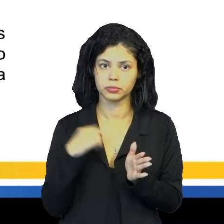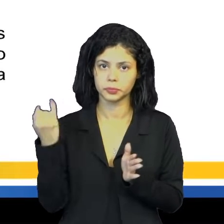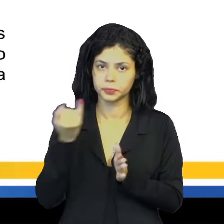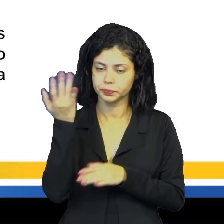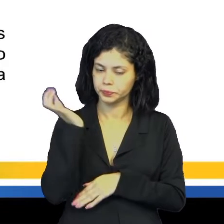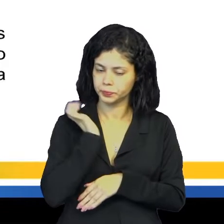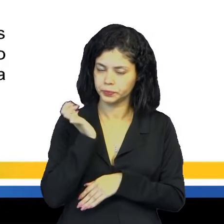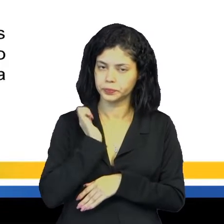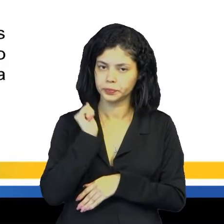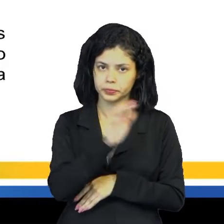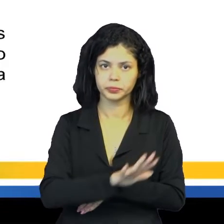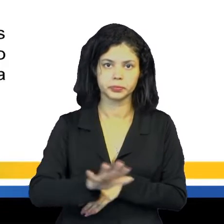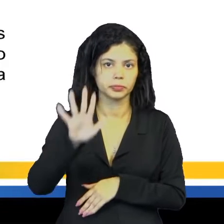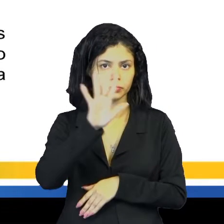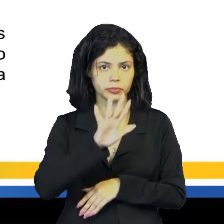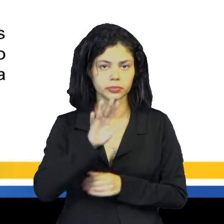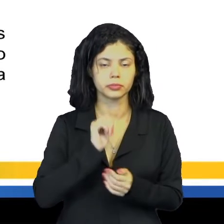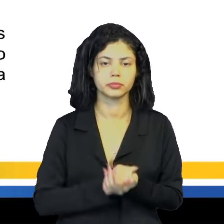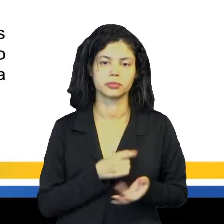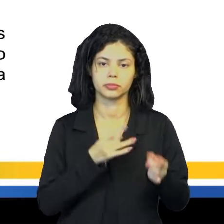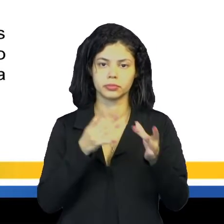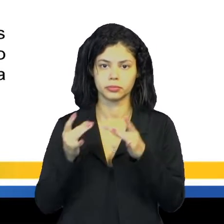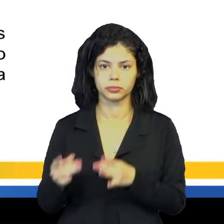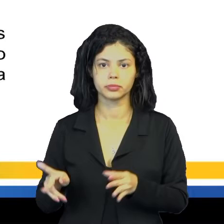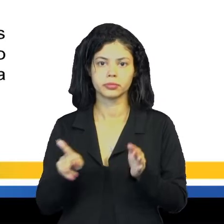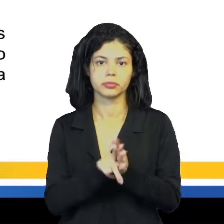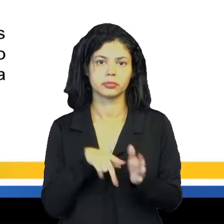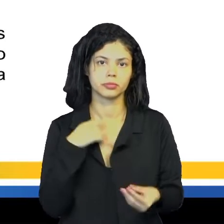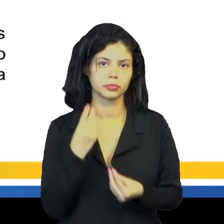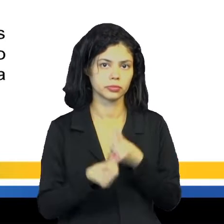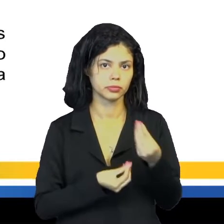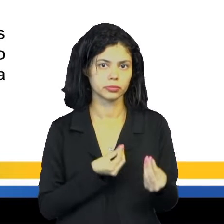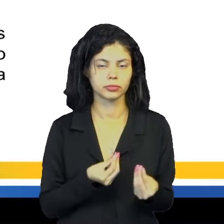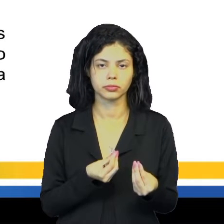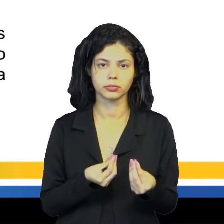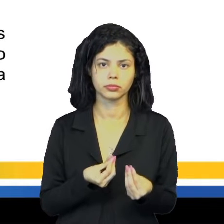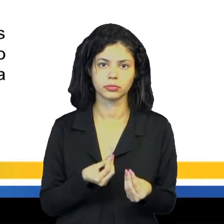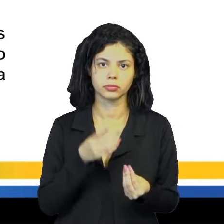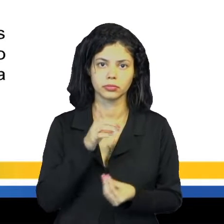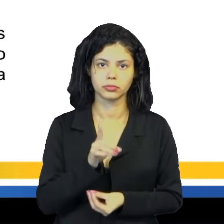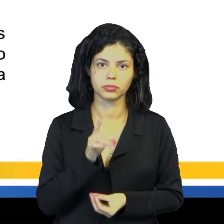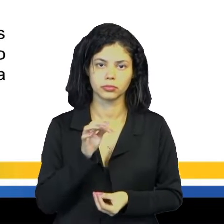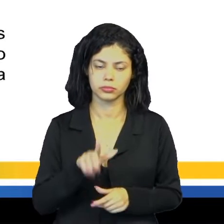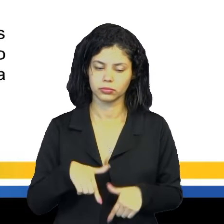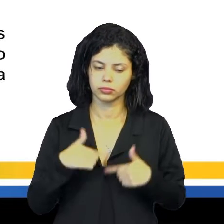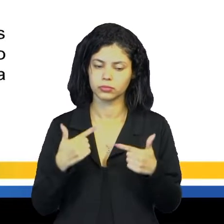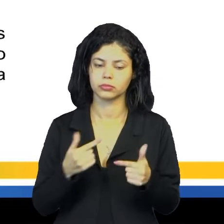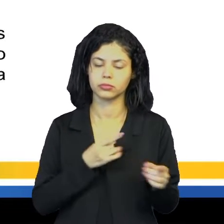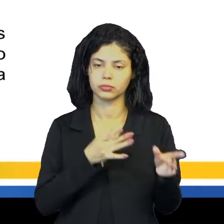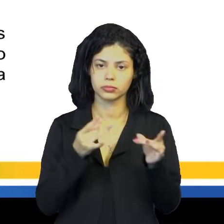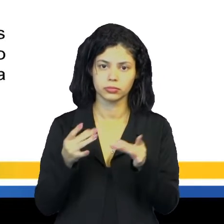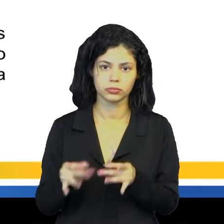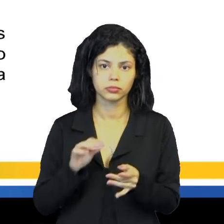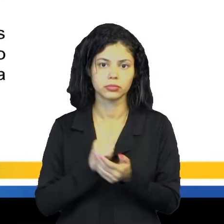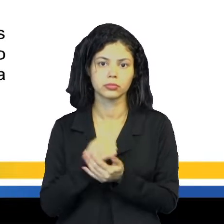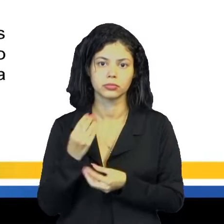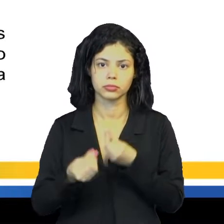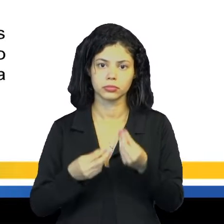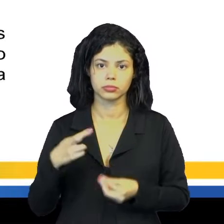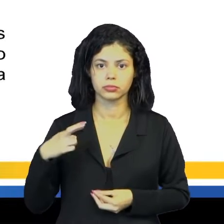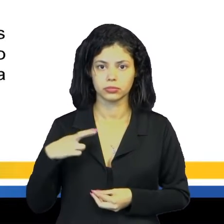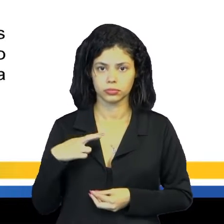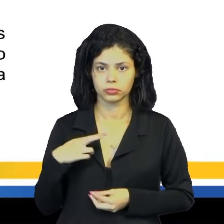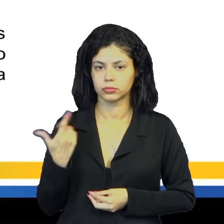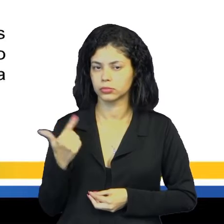de riqueza da nação, em detrimento ao comércio, né, como defendido pelos mercantilistas. Quanto à propriedade privada, né,